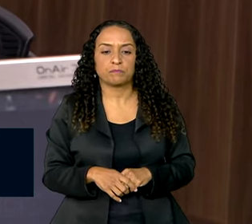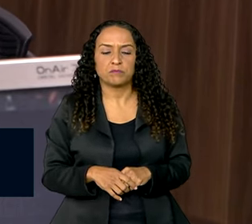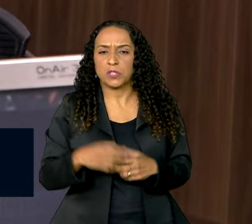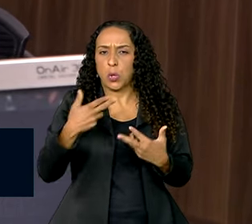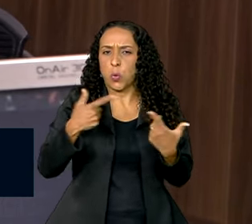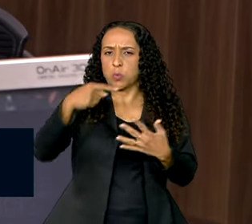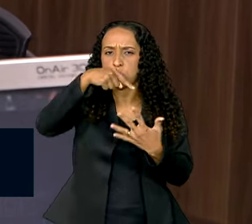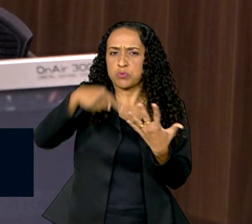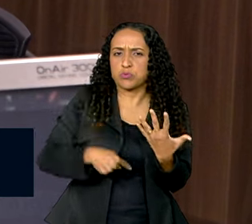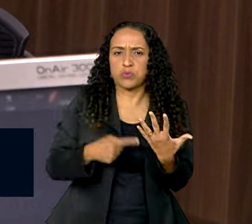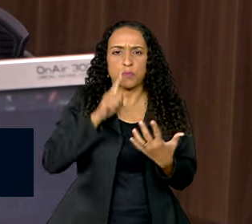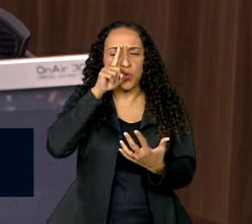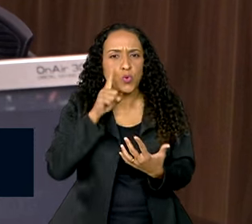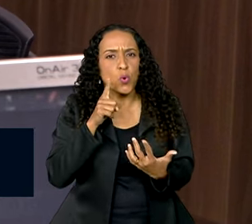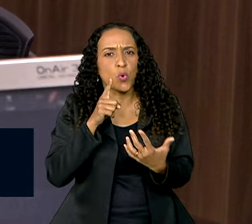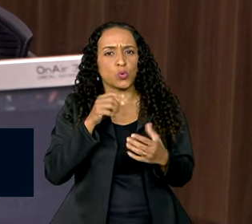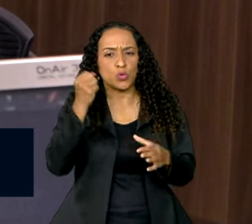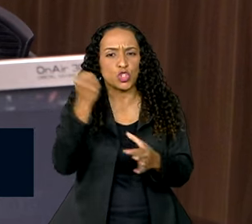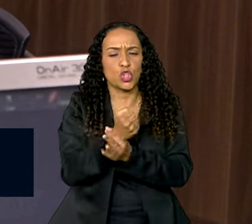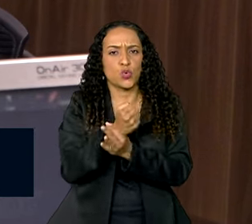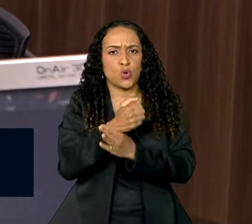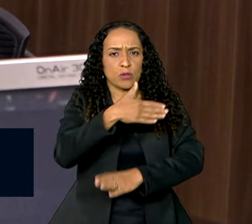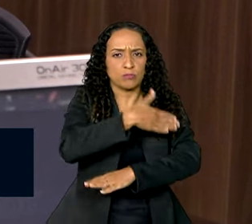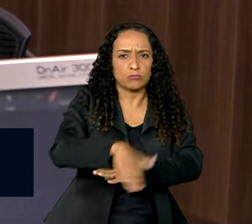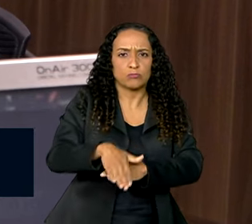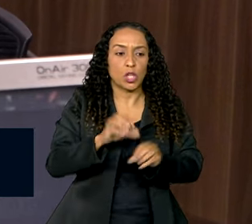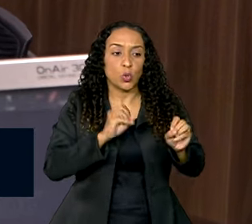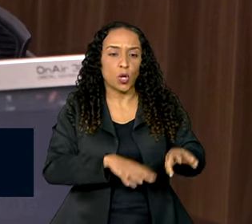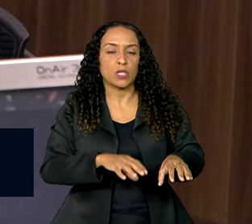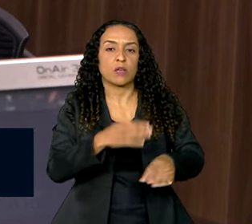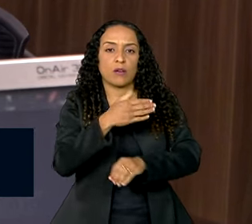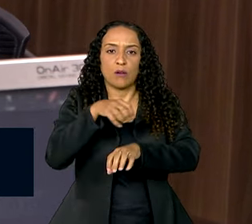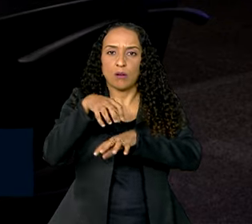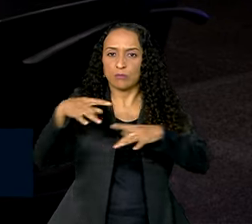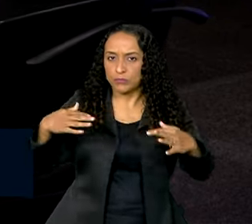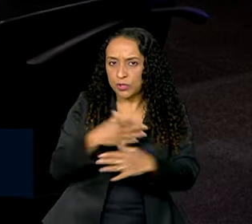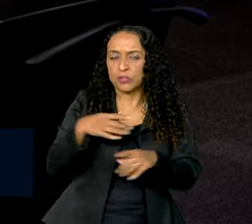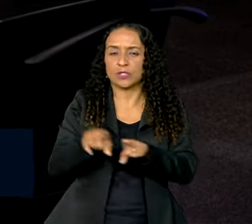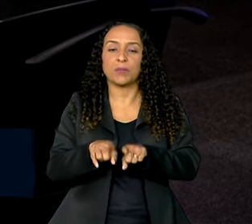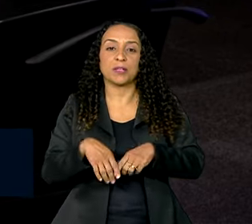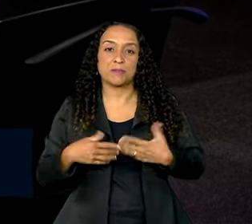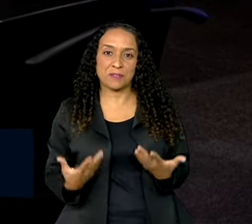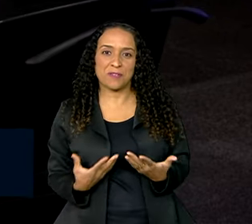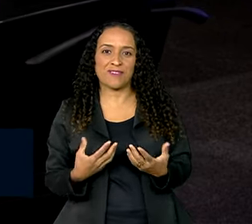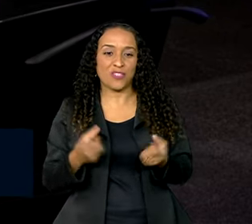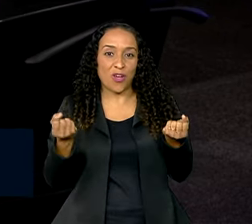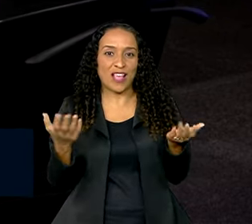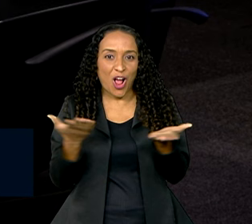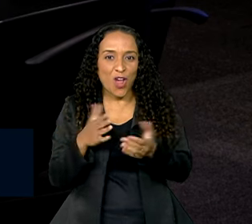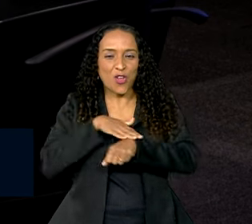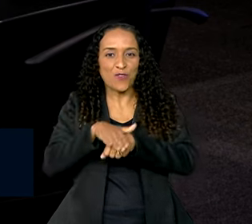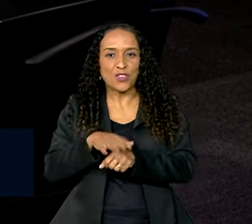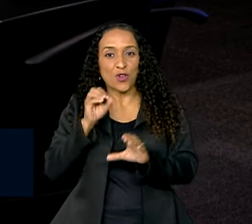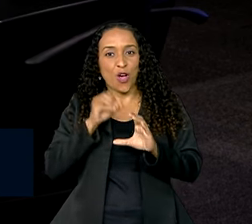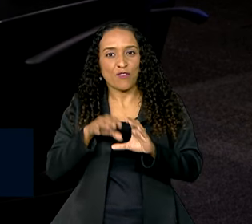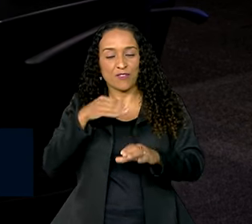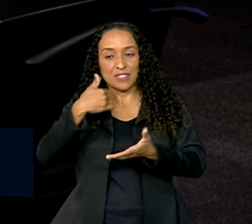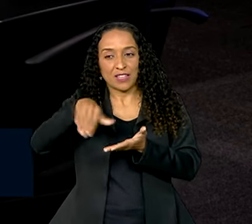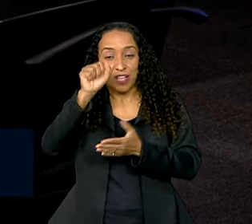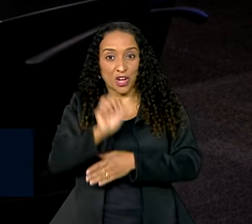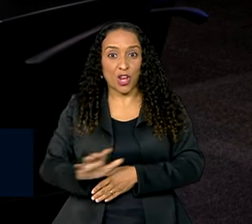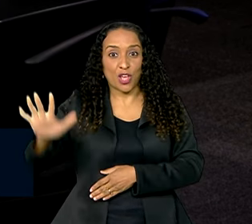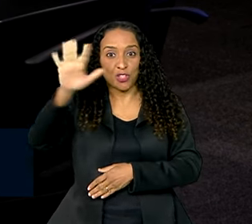críticos, segurança viária local e educação para o trânsito também. Muito bem, nós acabamos de conversar ao vivo com o